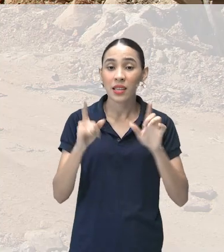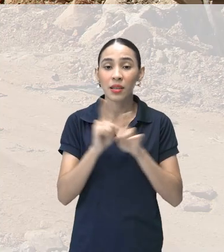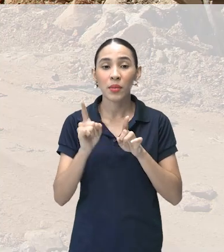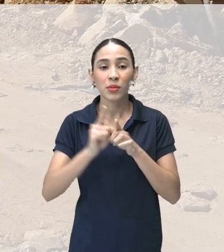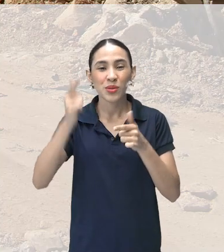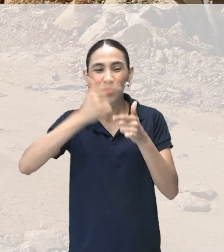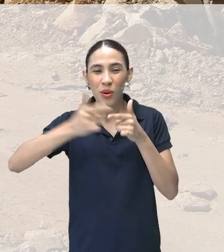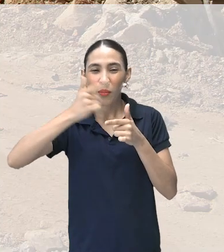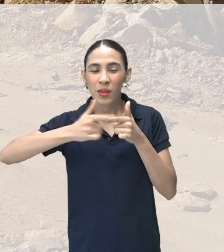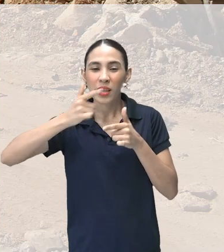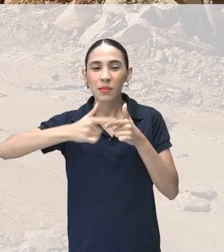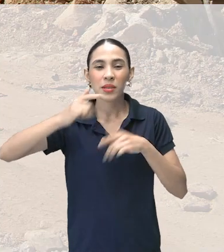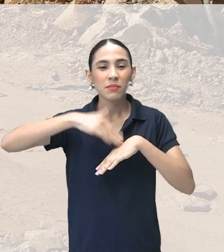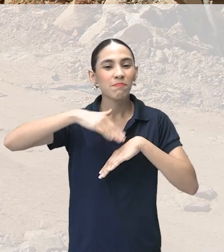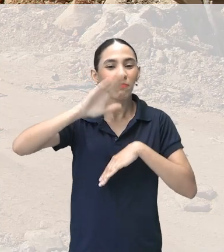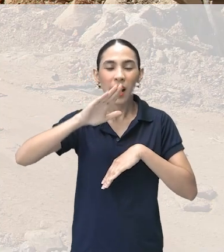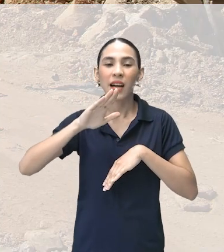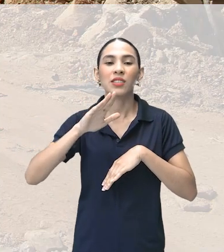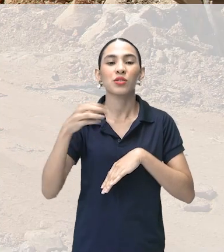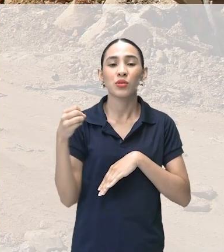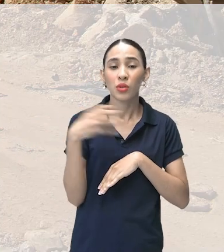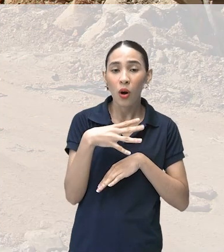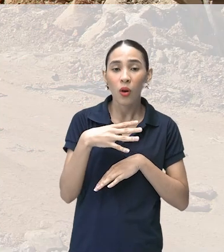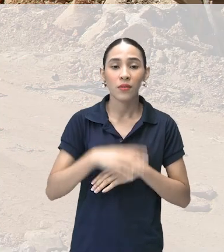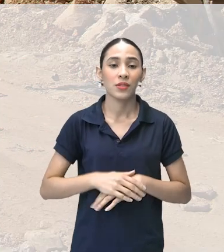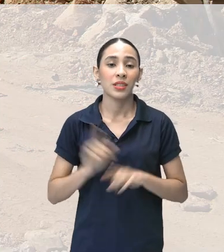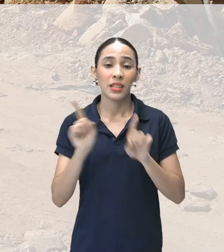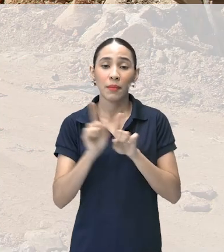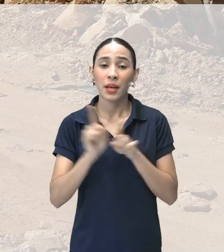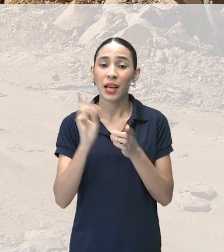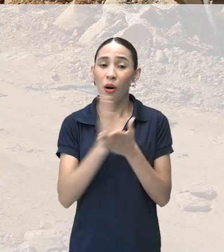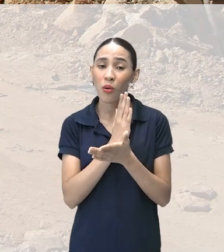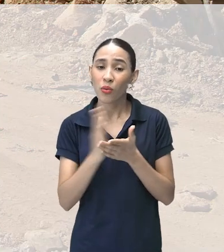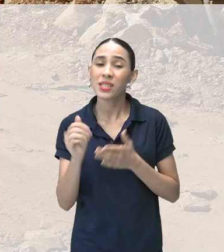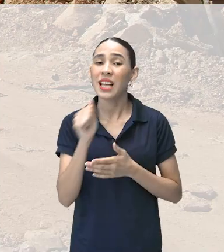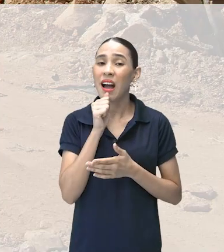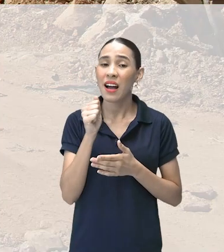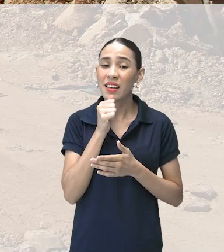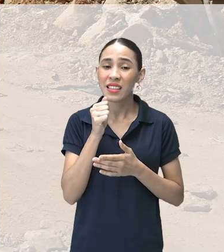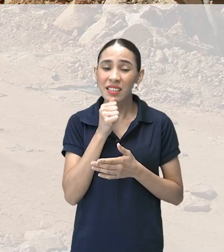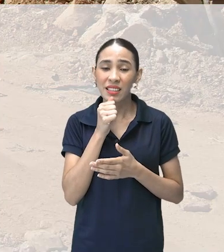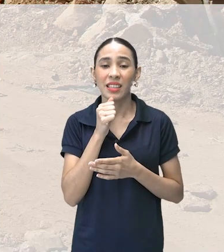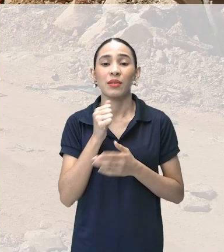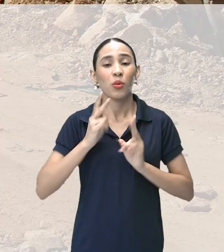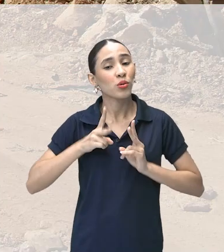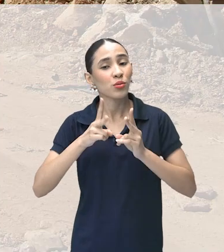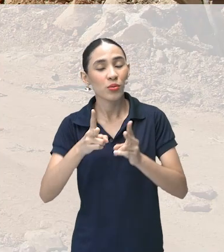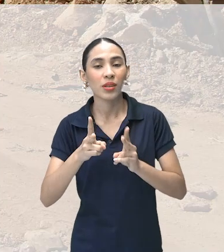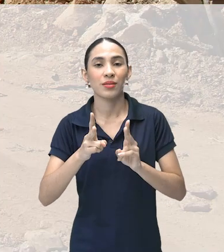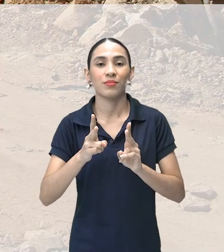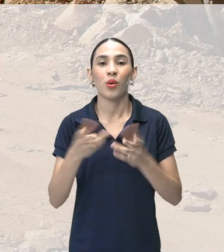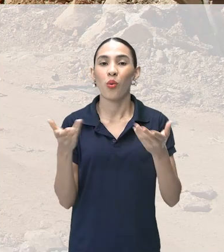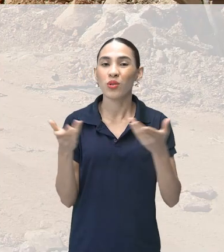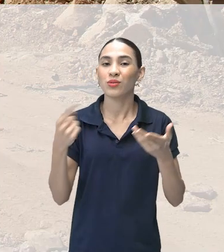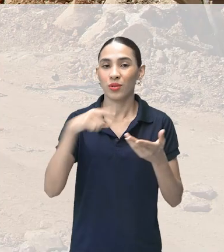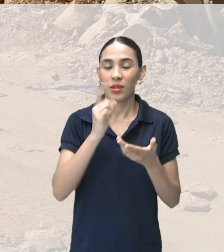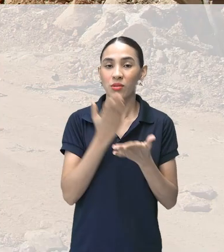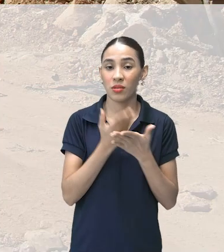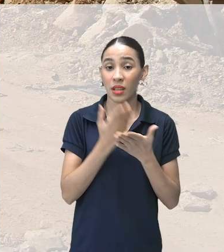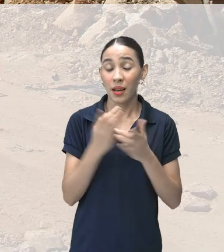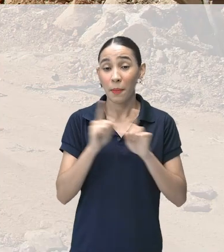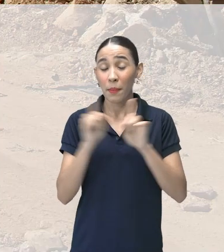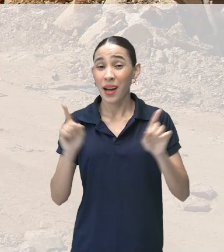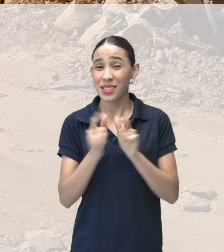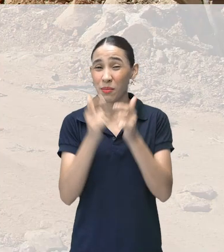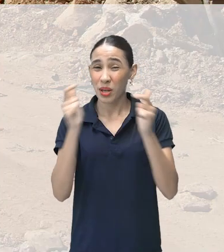os conflitos aí mais recentes e alguns que ainda estão ocorrendo, infelizmente, é o que nós iremos estudar. Agora,